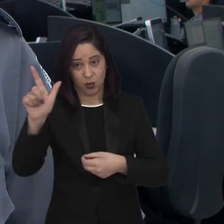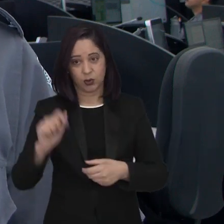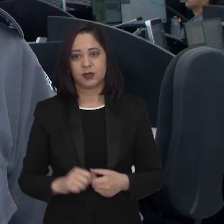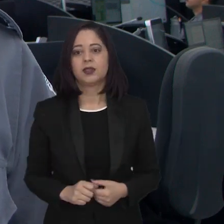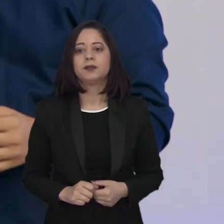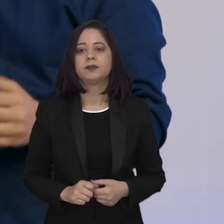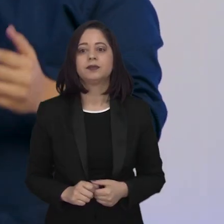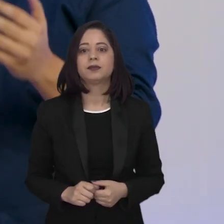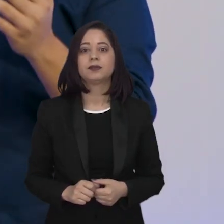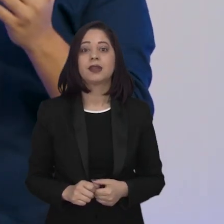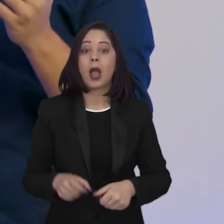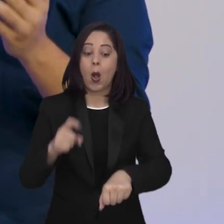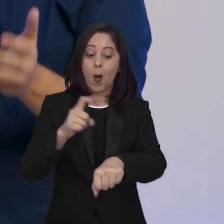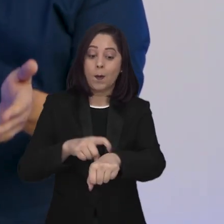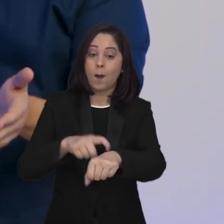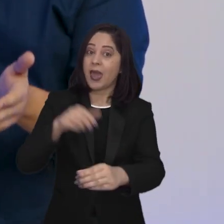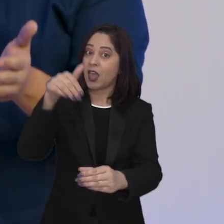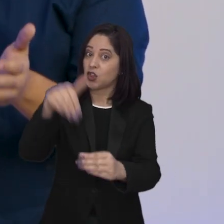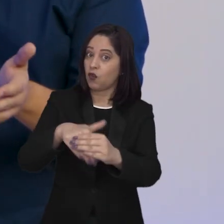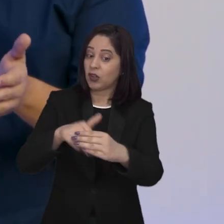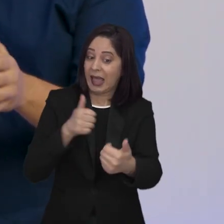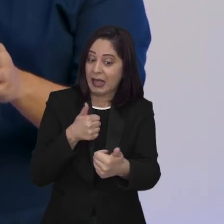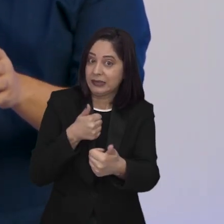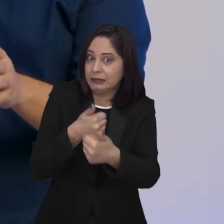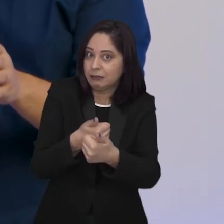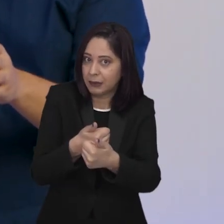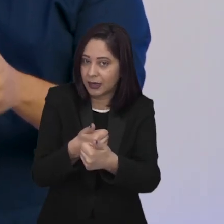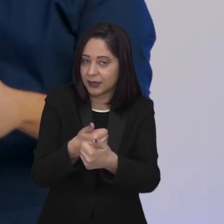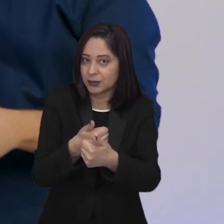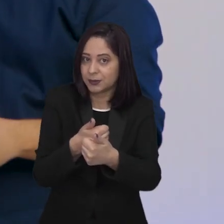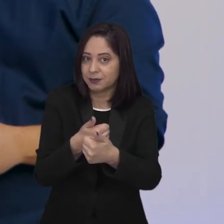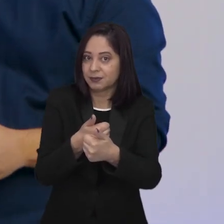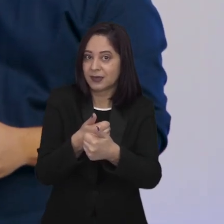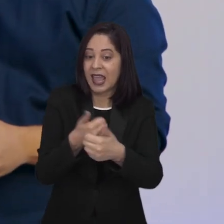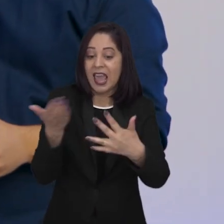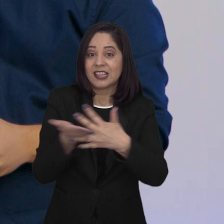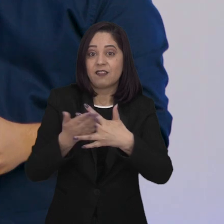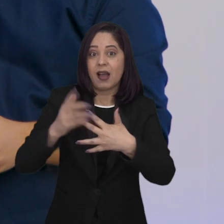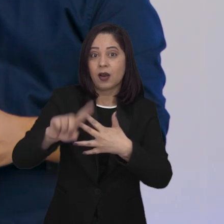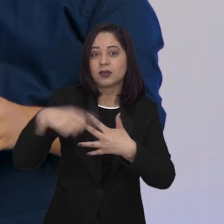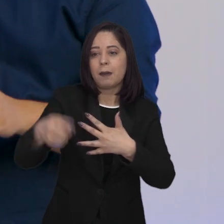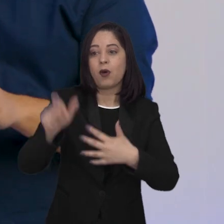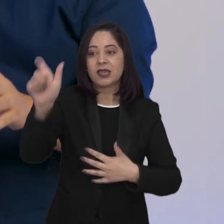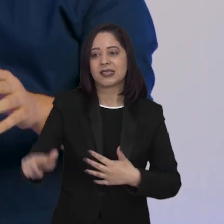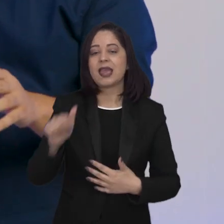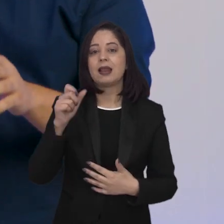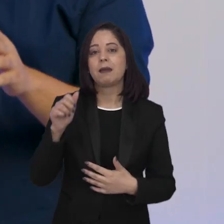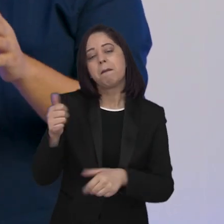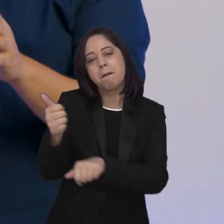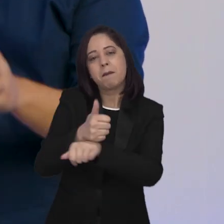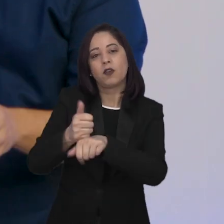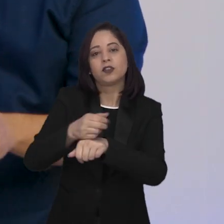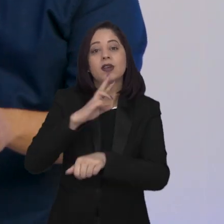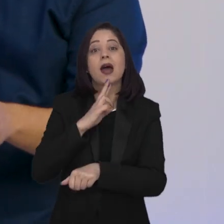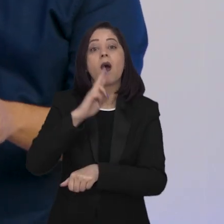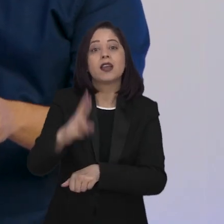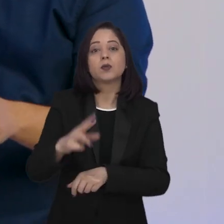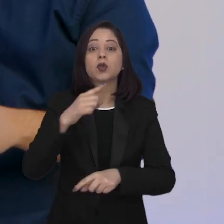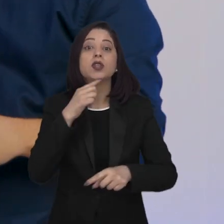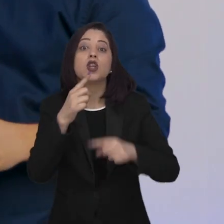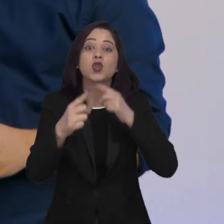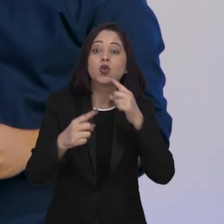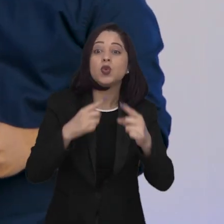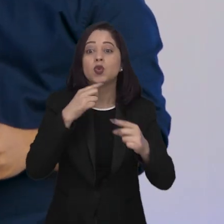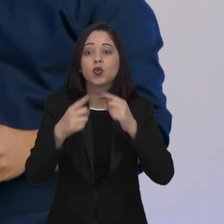nossa região. E está chegando a hora de votar. E no próximo bloco, um especialista vai responder algumas dúvidas sobre eleições aqui no